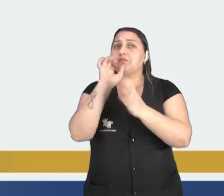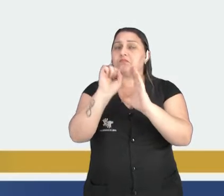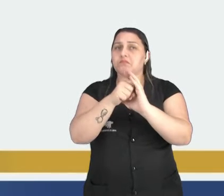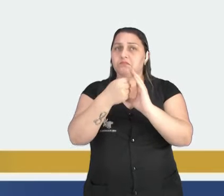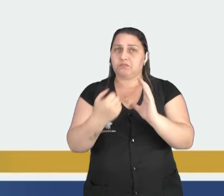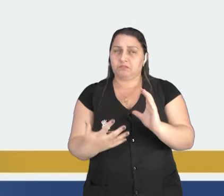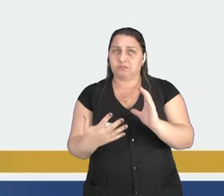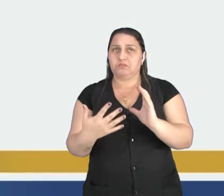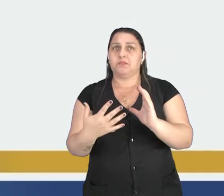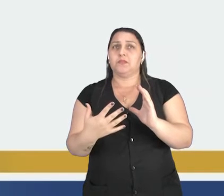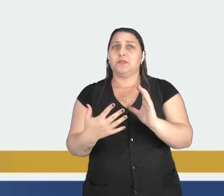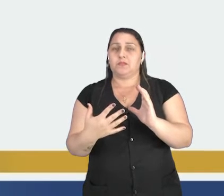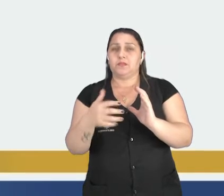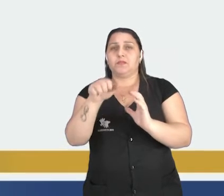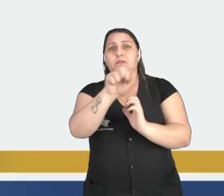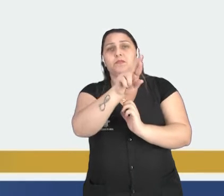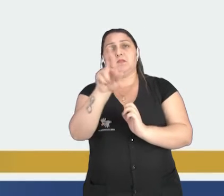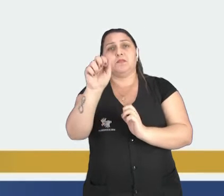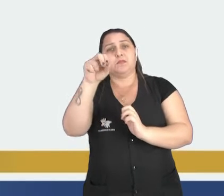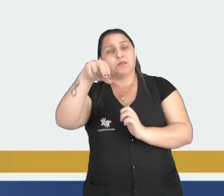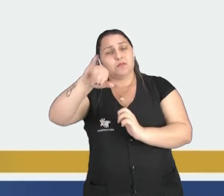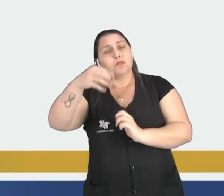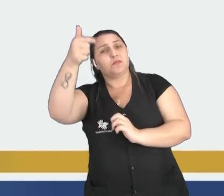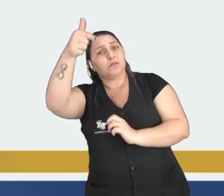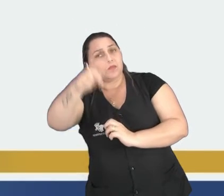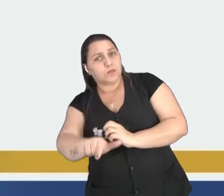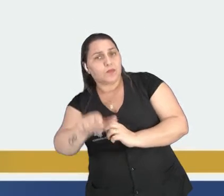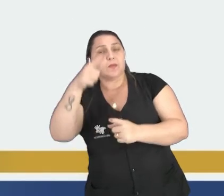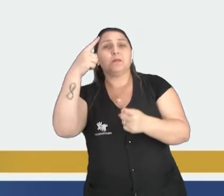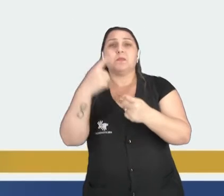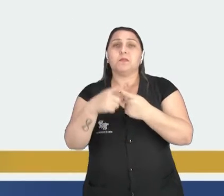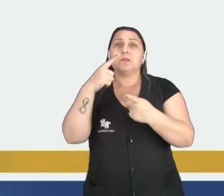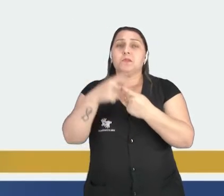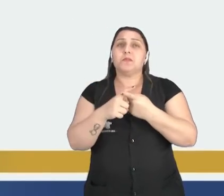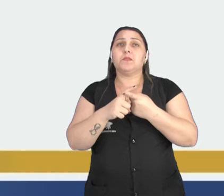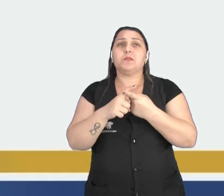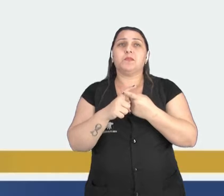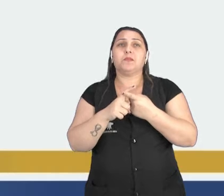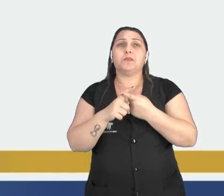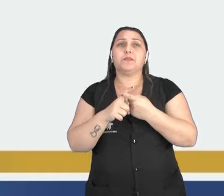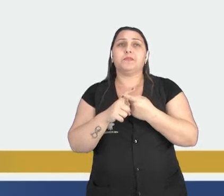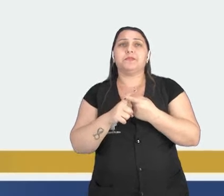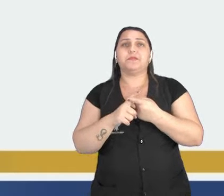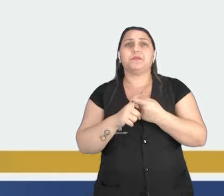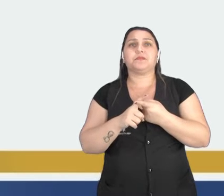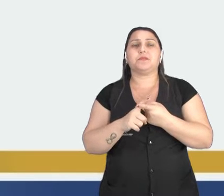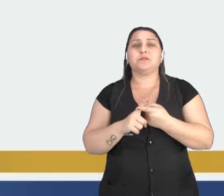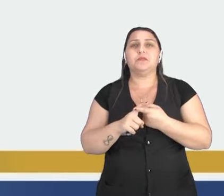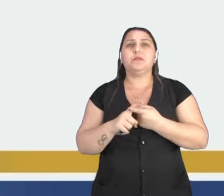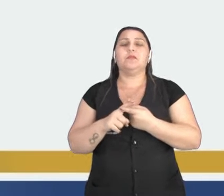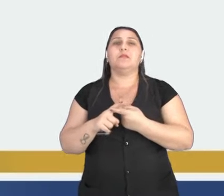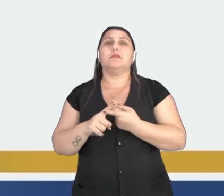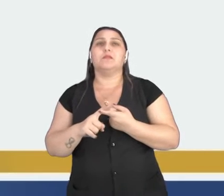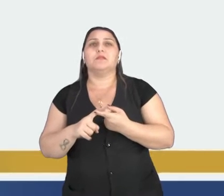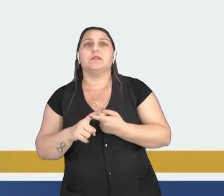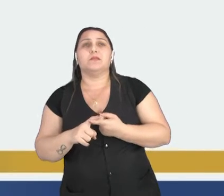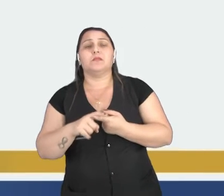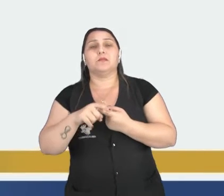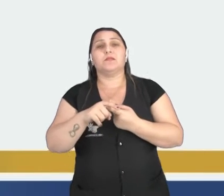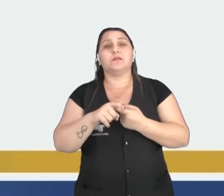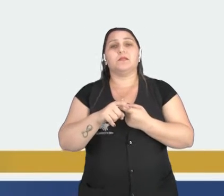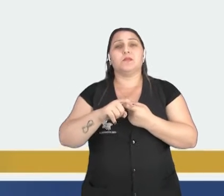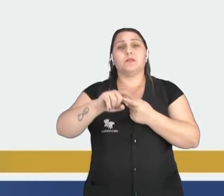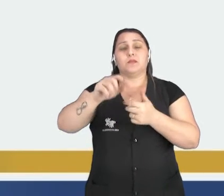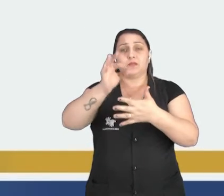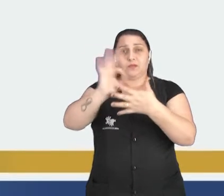caracterizando que isso aqui se trata de arranjo. De novo, por que é arranjo? Tá? Nesse caso aqui, é arranjo porque a ordem